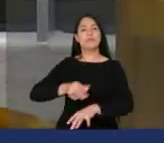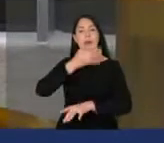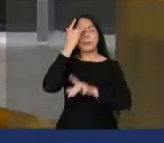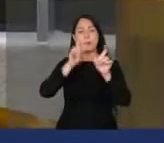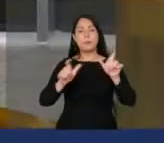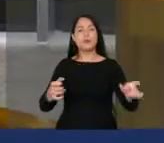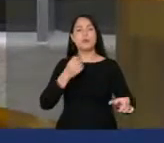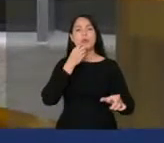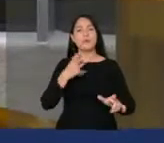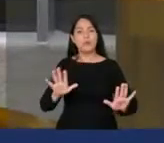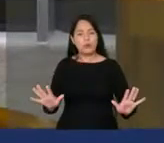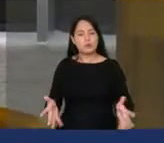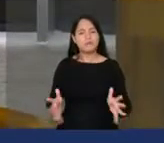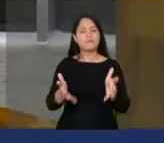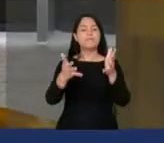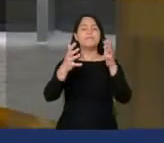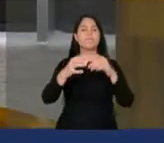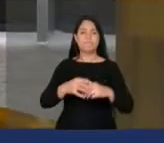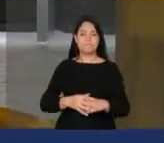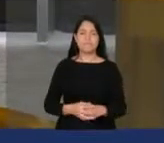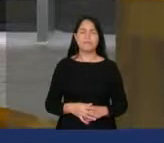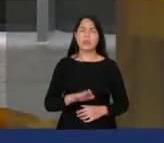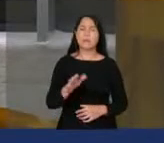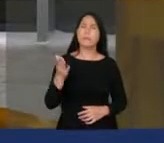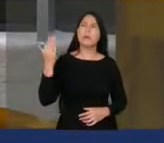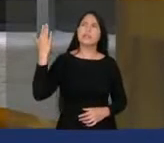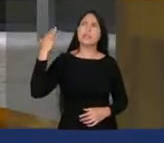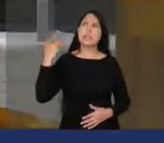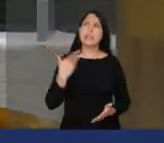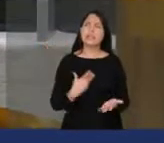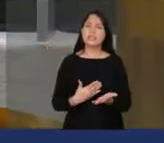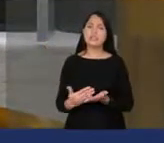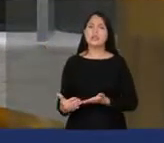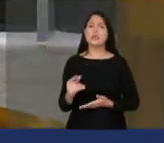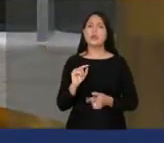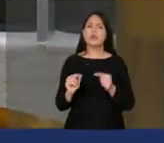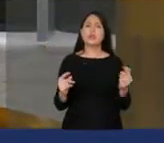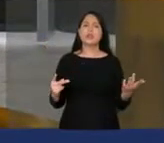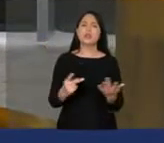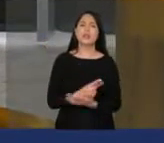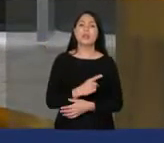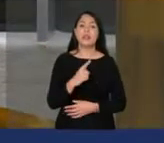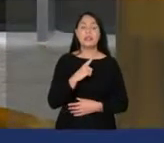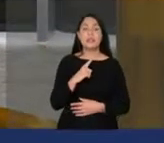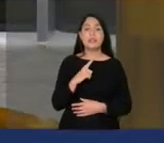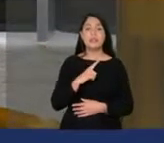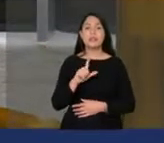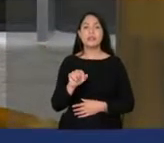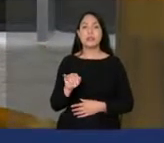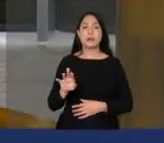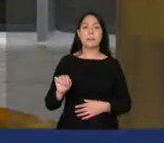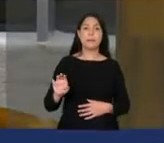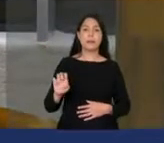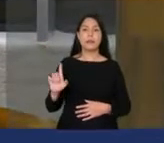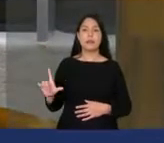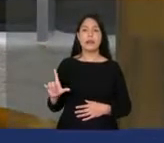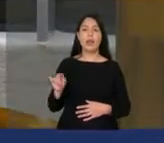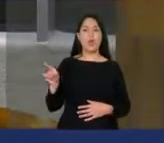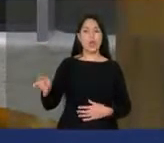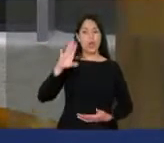Portanto, naquele início de jornada, a firmeza de Mestre Gabriel deu confiantes alicerces